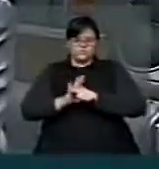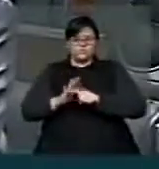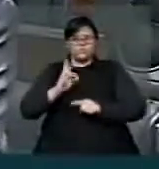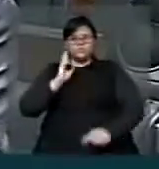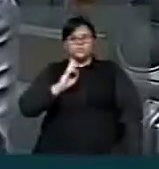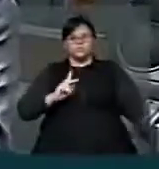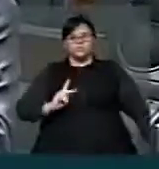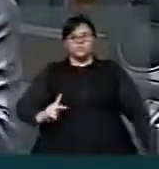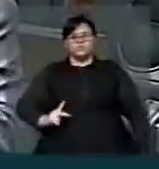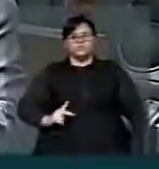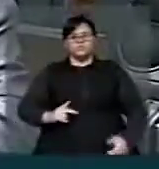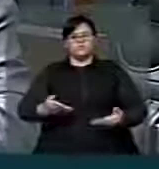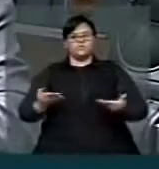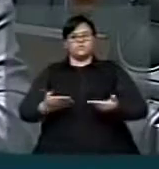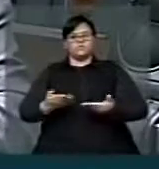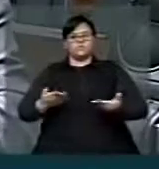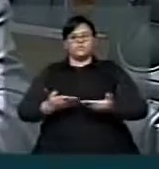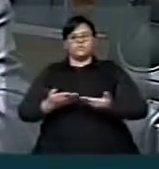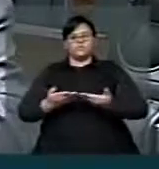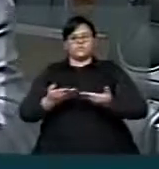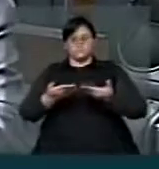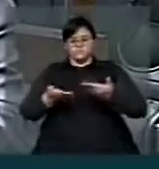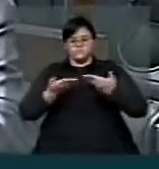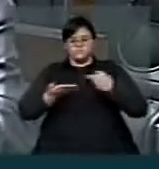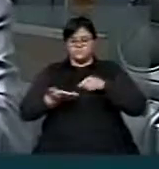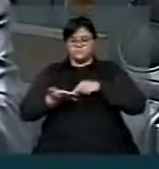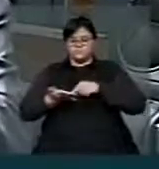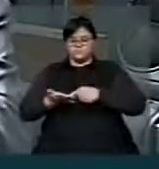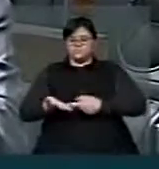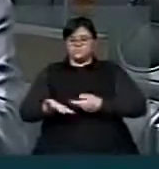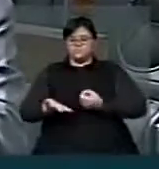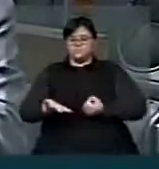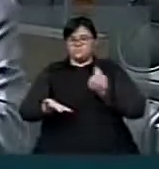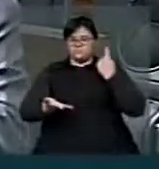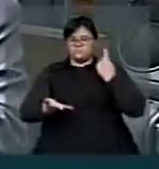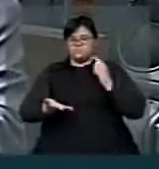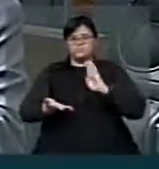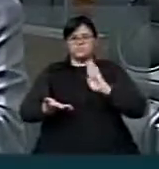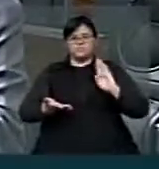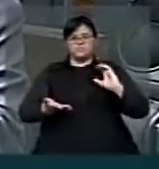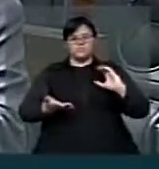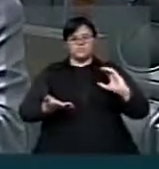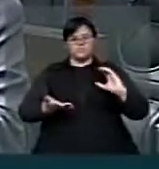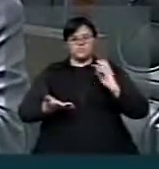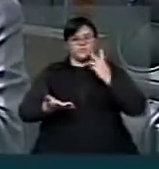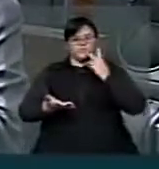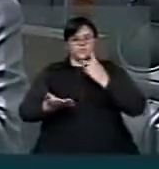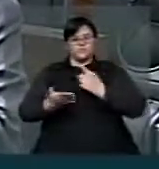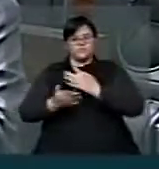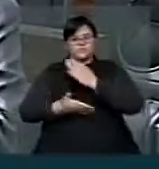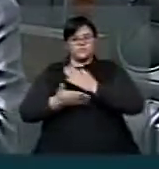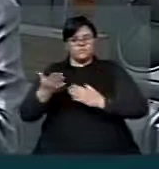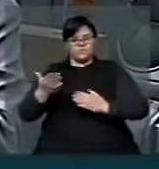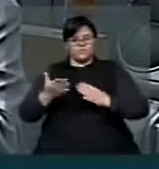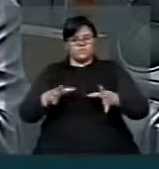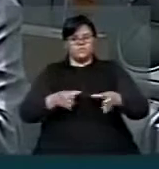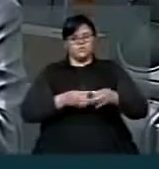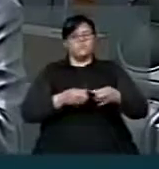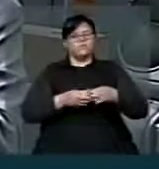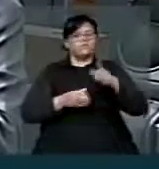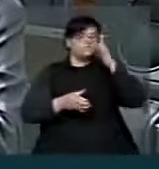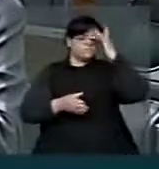presidente, hoje recebi uma notificação do BBC que metade dos ativistas